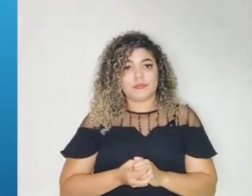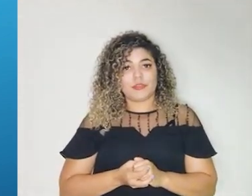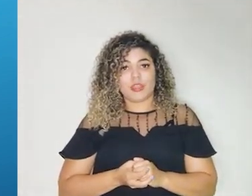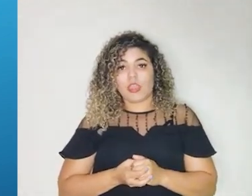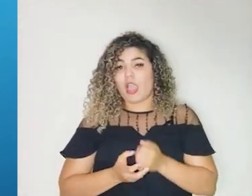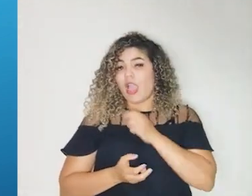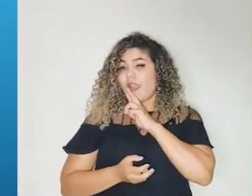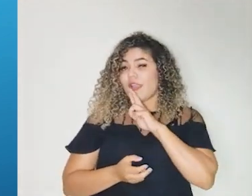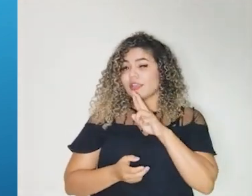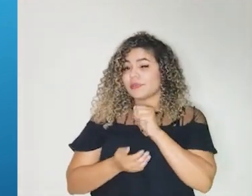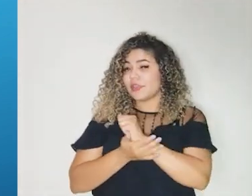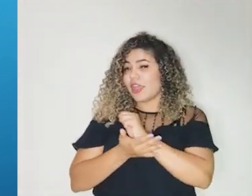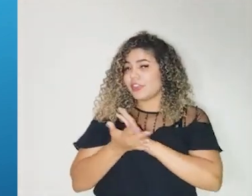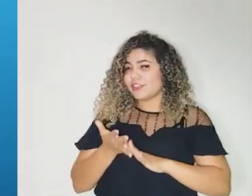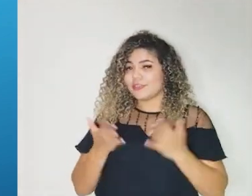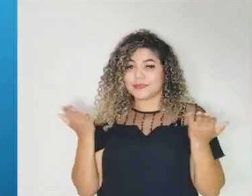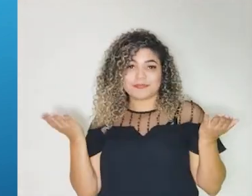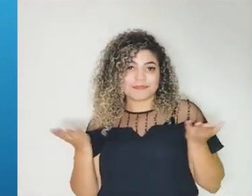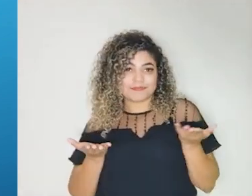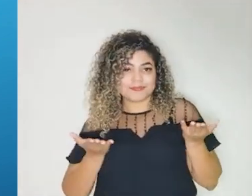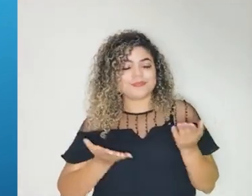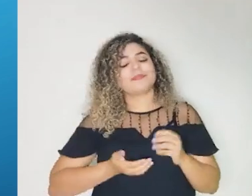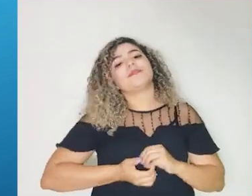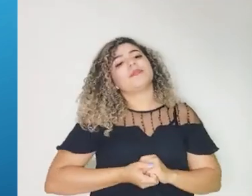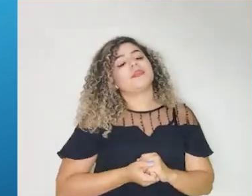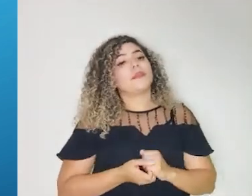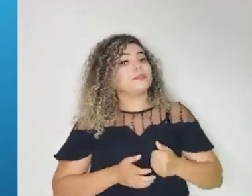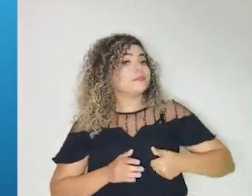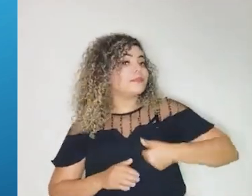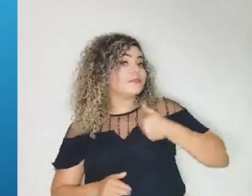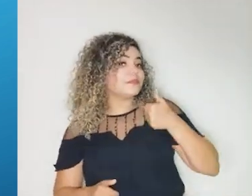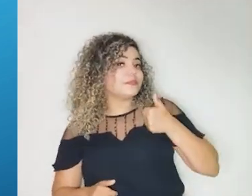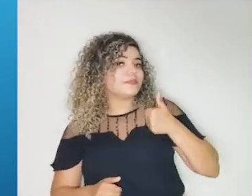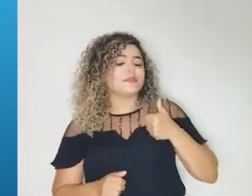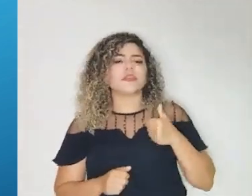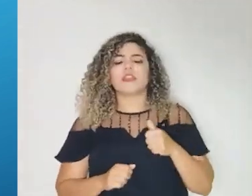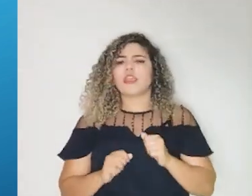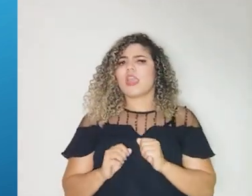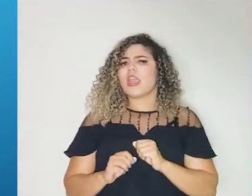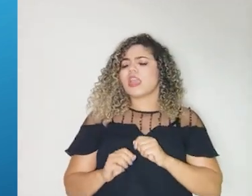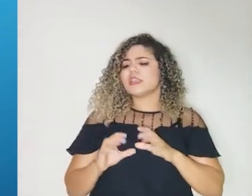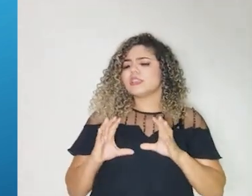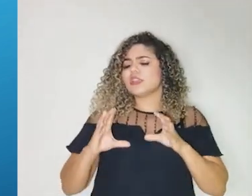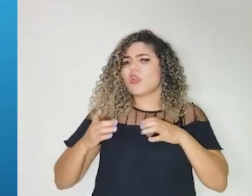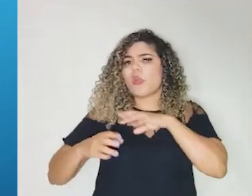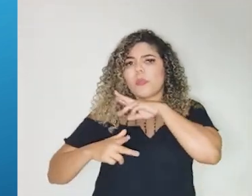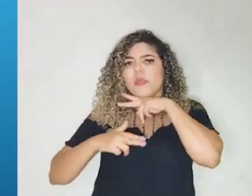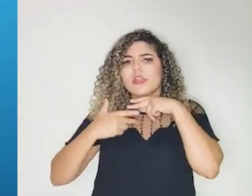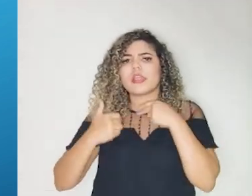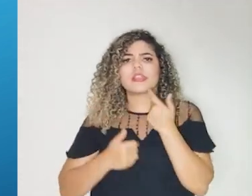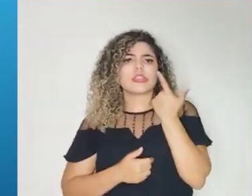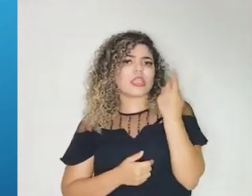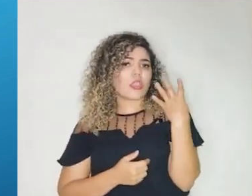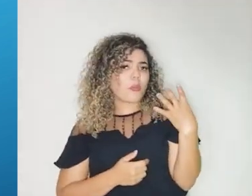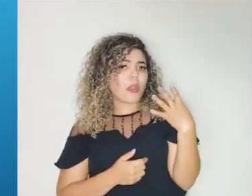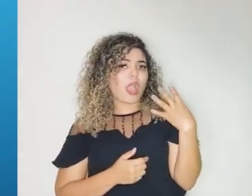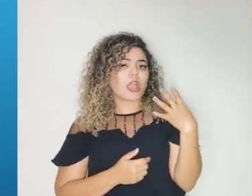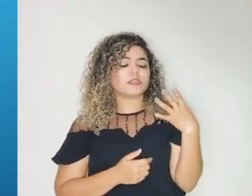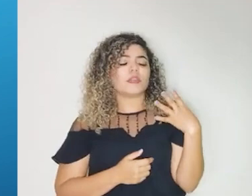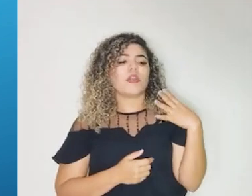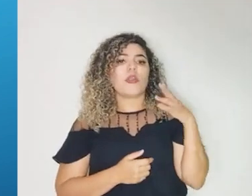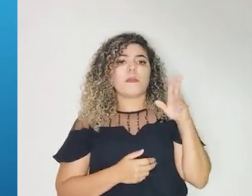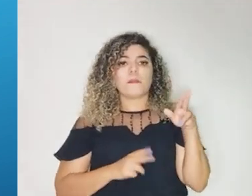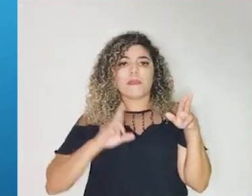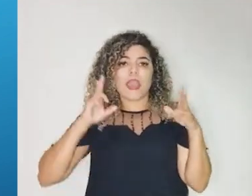Vamos realizar alguns exercícios sobre artrópodes. 1. Artrópodes que apresentam 4 pares de pernas,